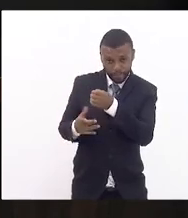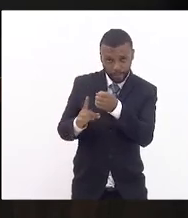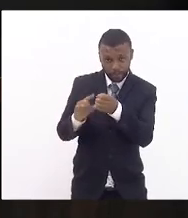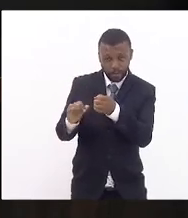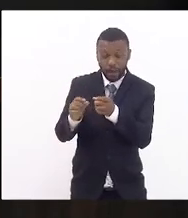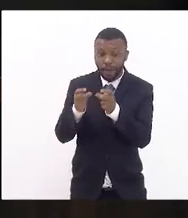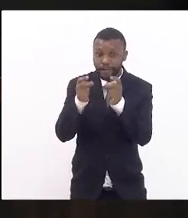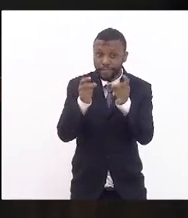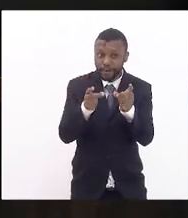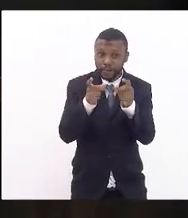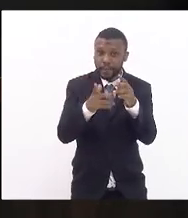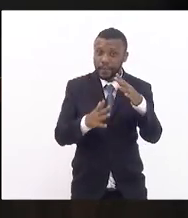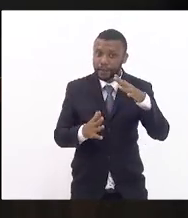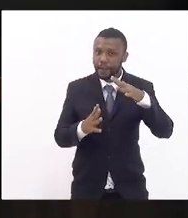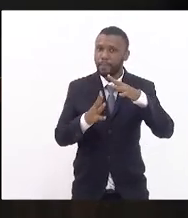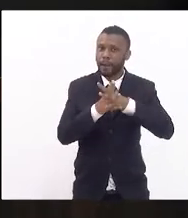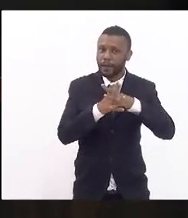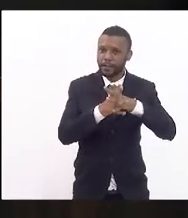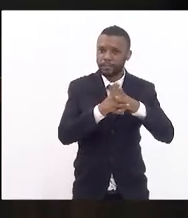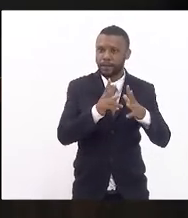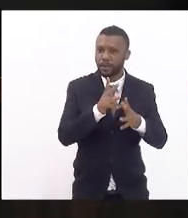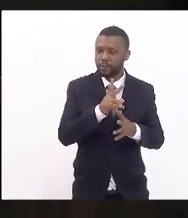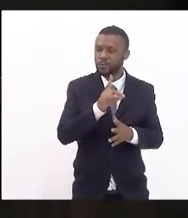máxima do dia,